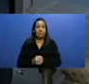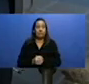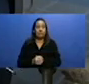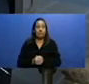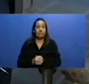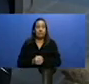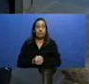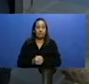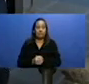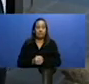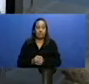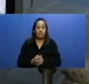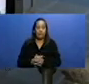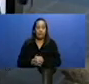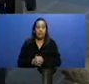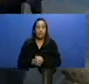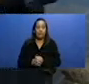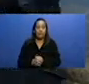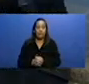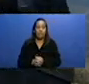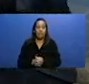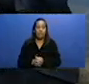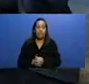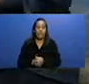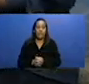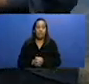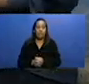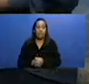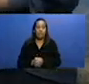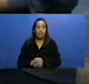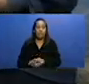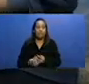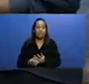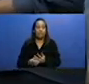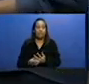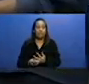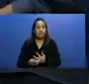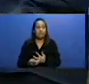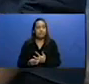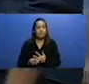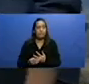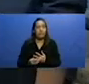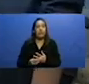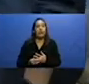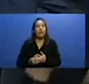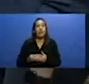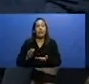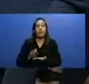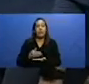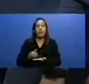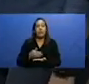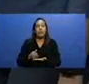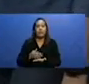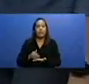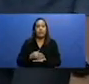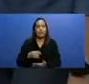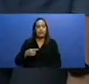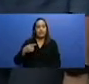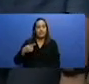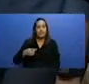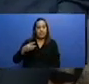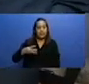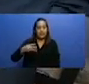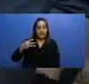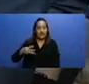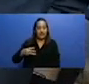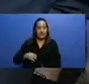ainda vai fazer aniversário, né? Mas vai passar, né, gente? Agora sim, depois que a gente fez o estudo